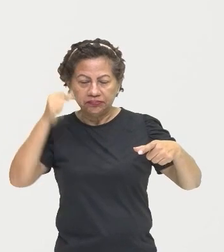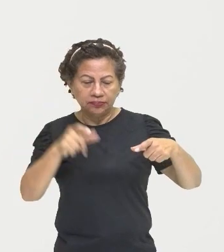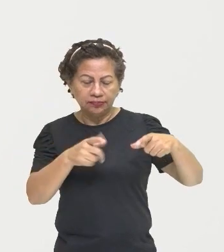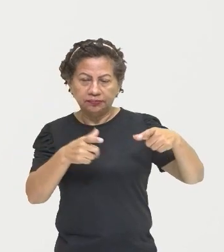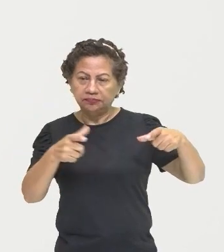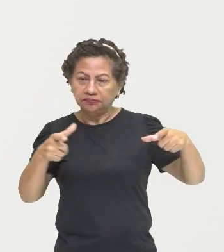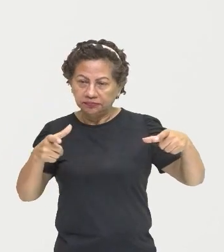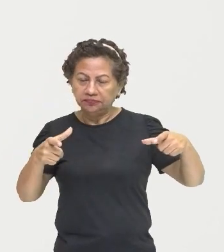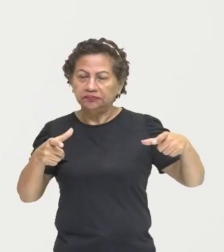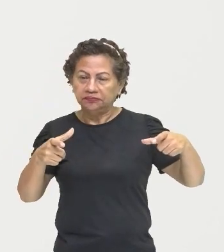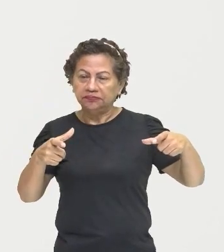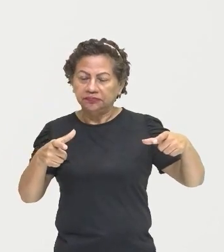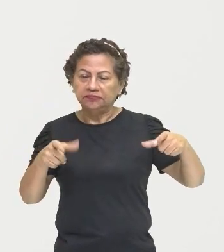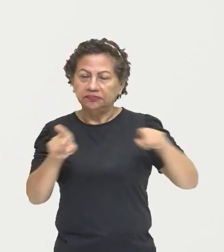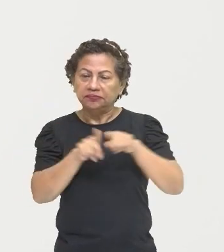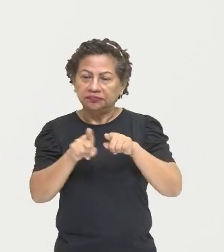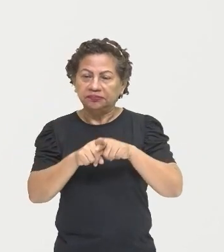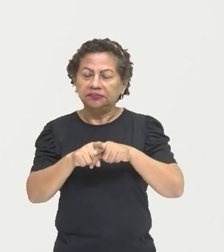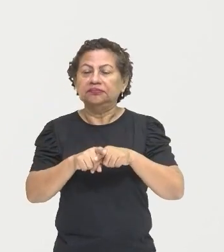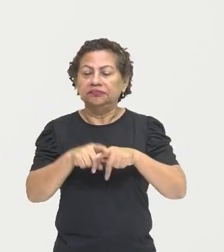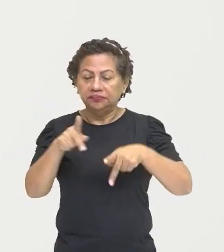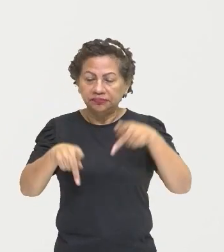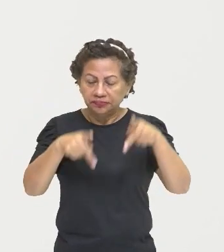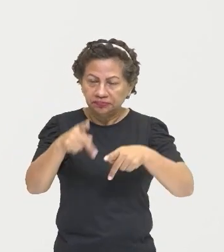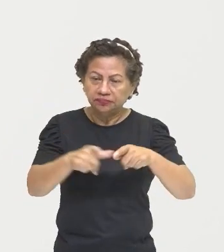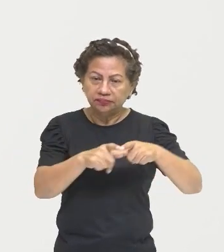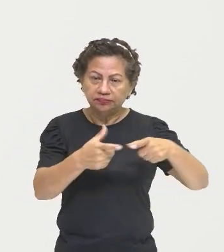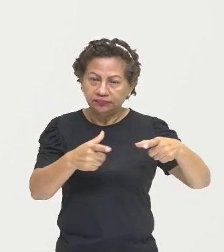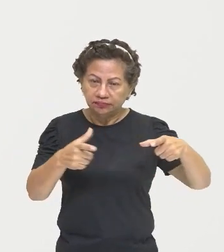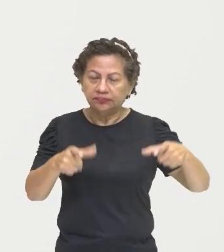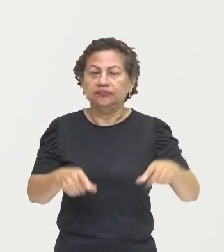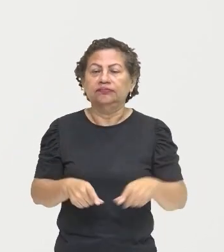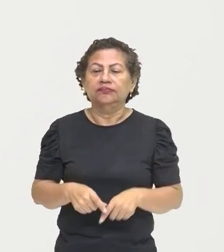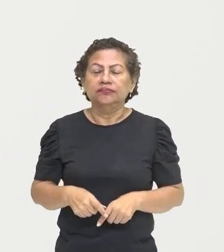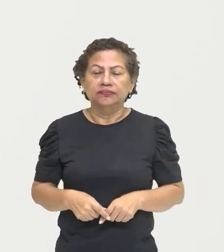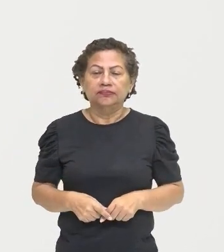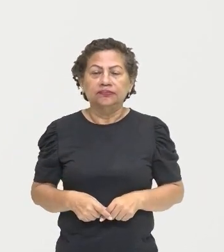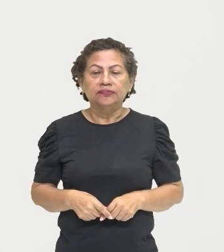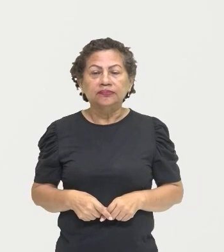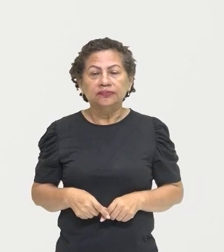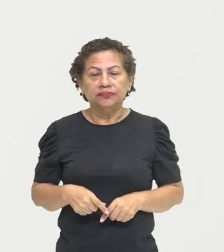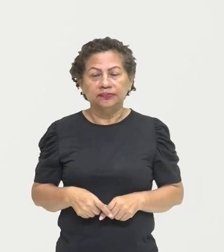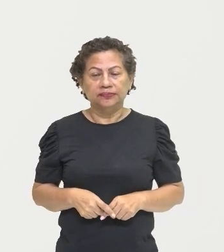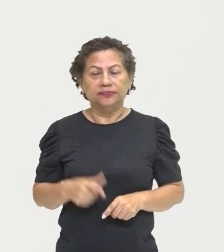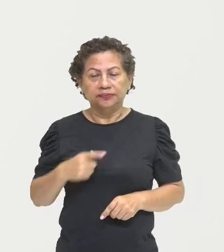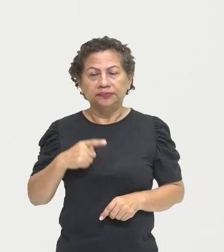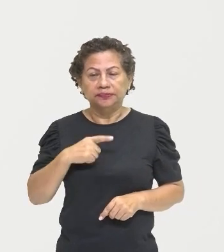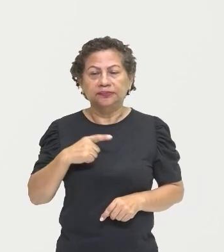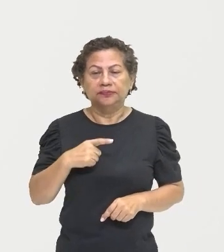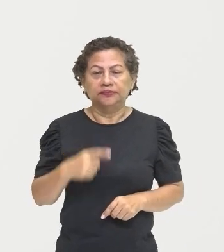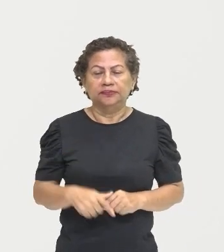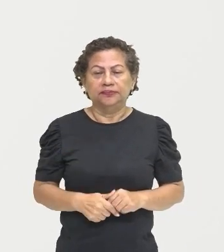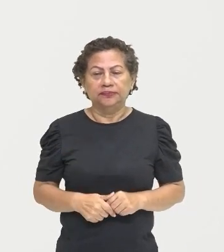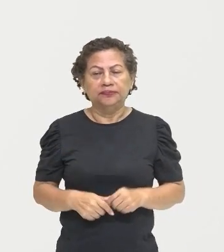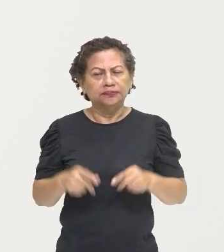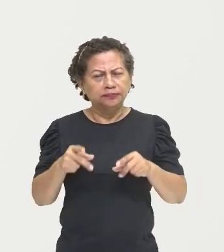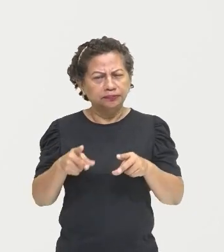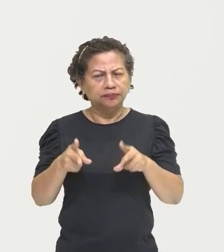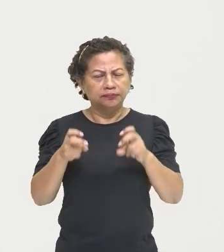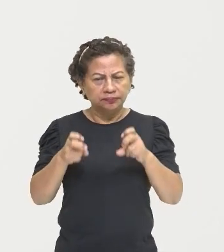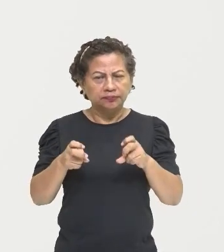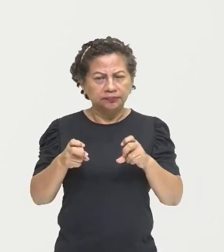como físico, tá? Com a implantação do polo industrial e a Zona Franca de Manaus. Nesse setor produtivo,